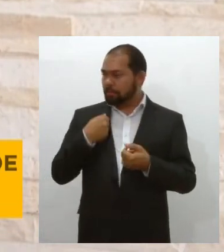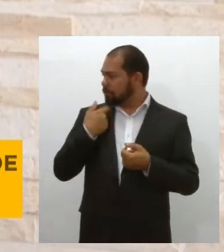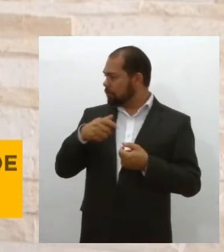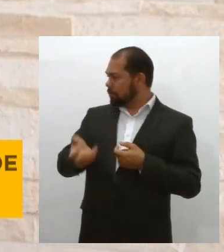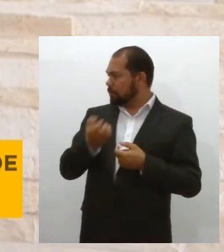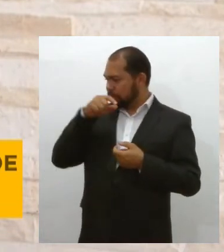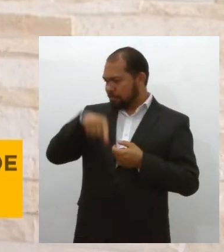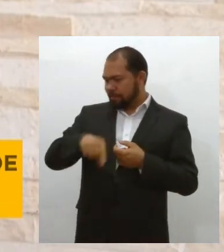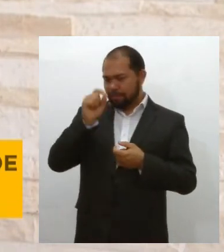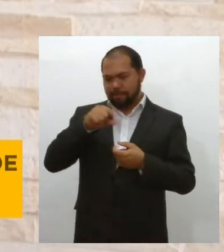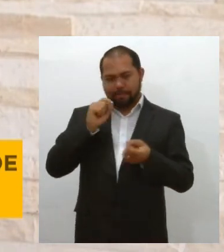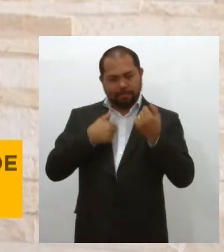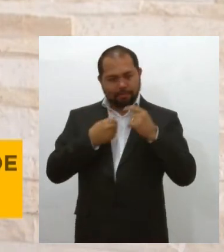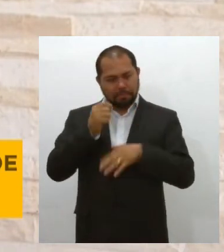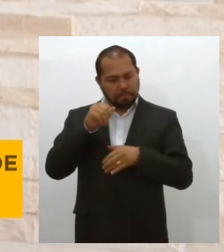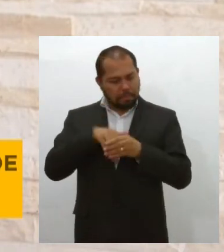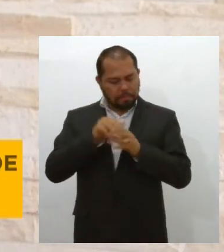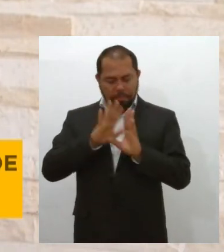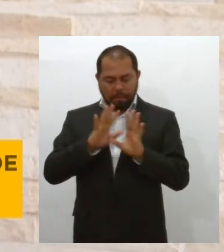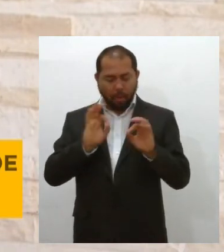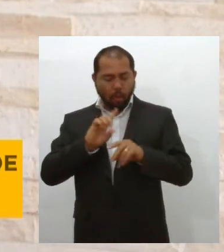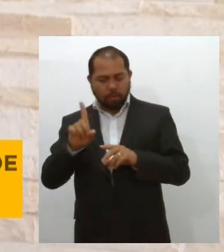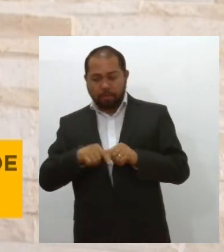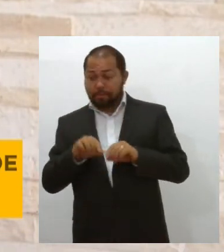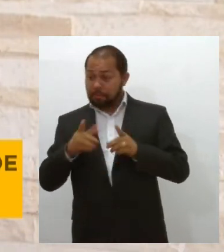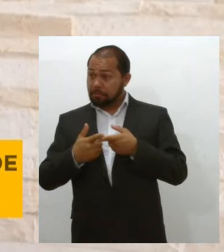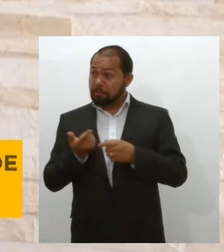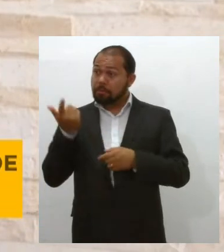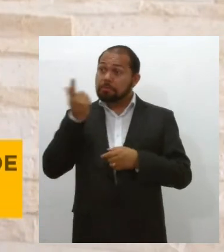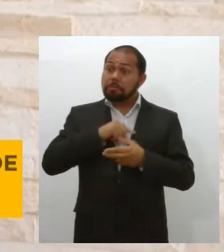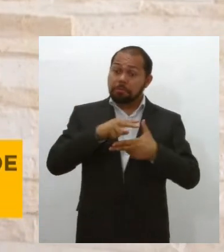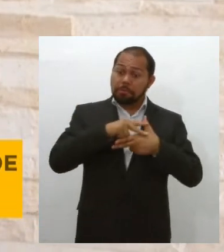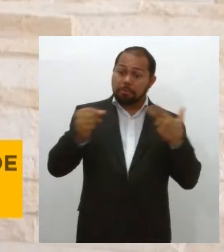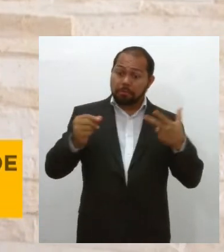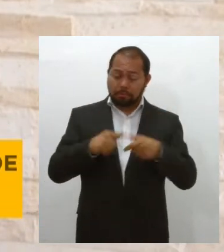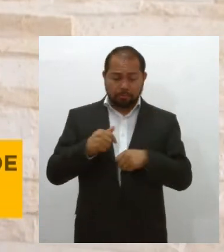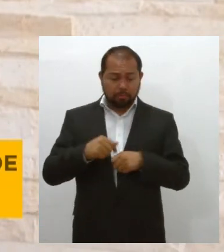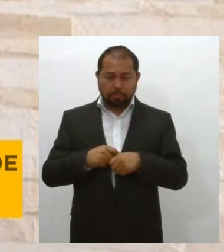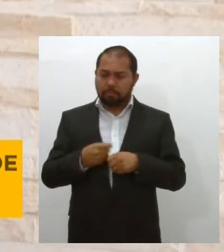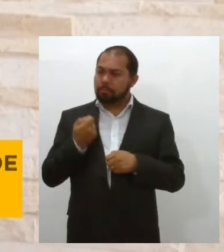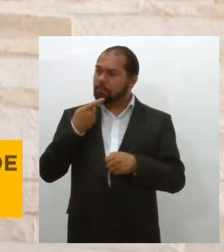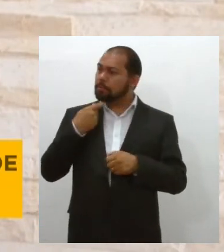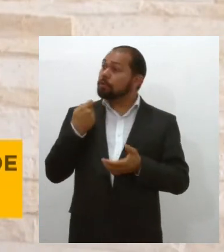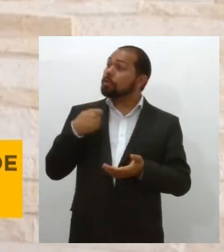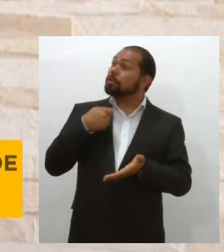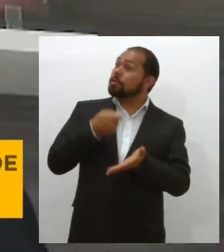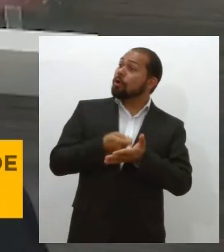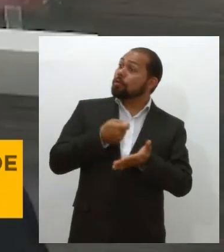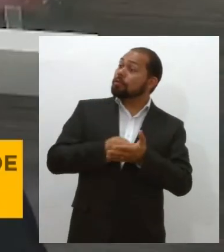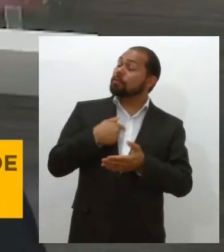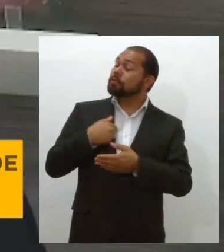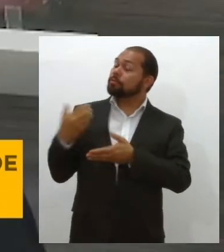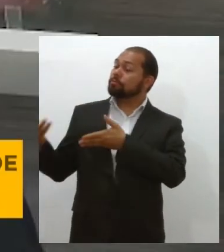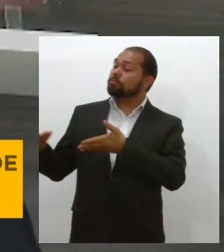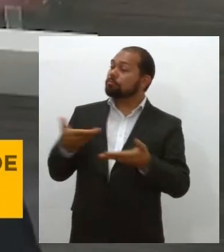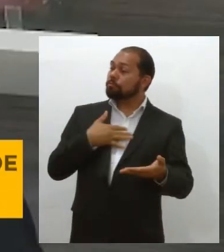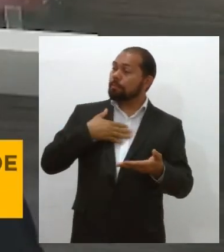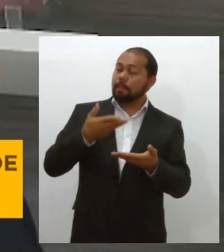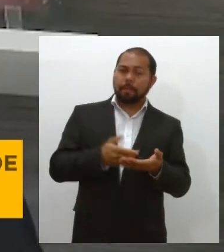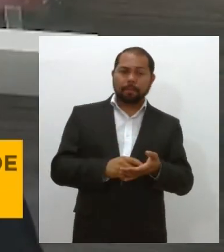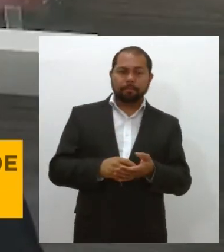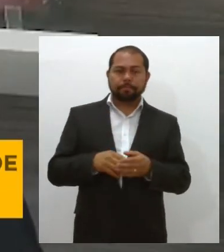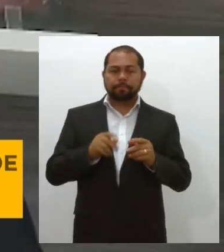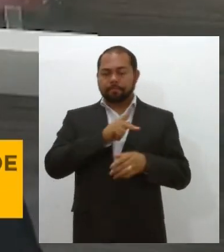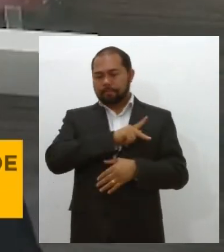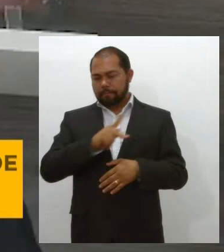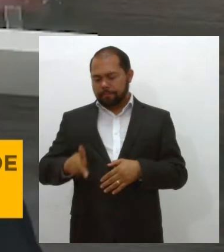não neles, mas na hora que eles são eleitos, eles têm o dever e a obrigação de me atender. O presidente do Conselho Estadual